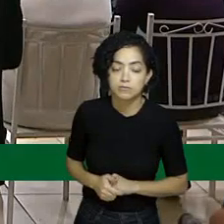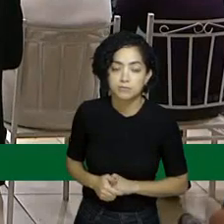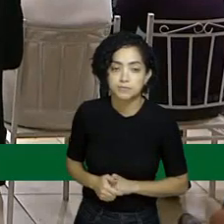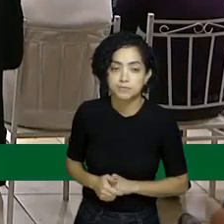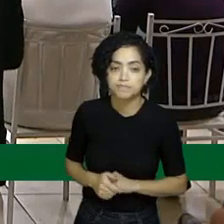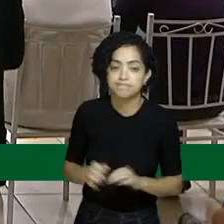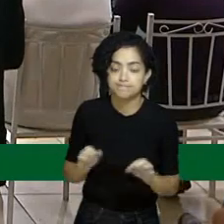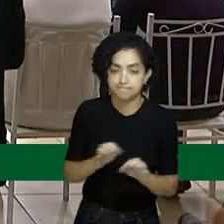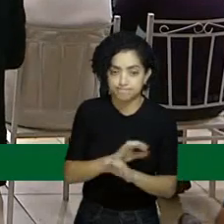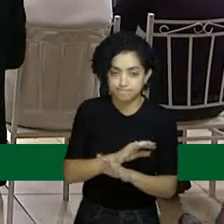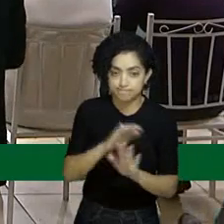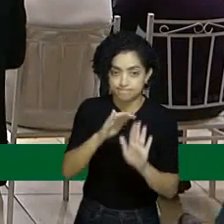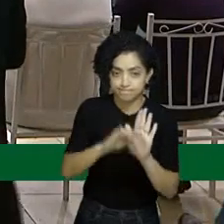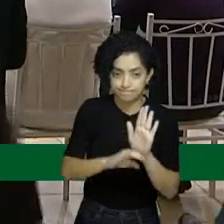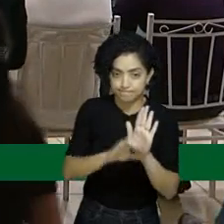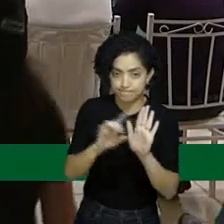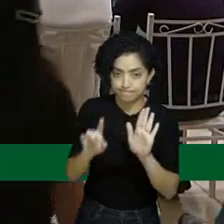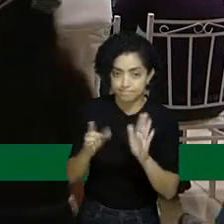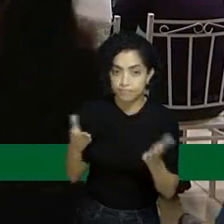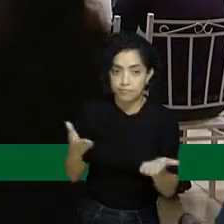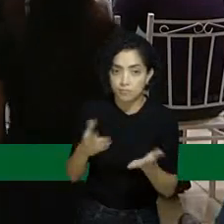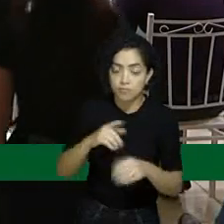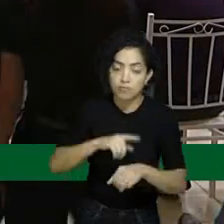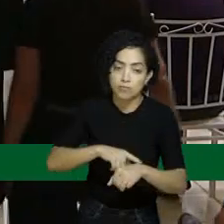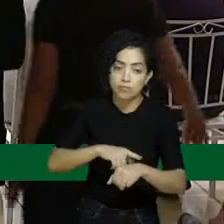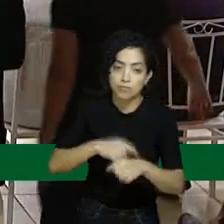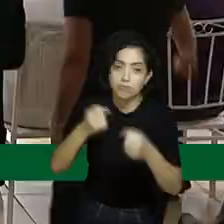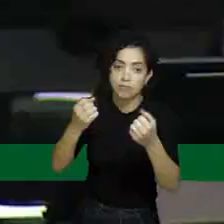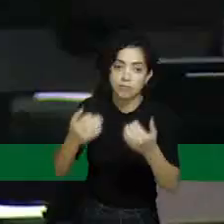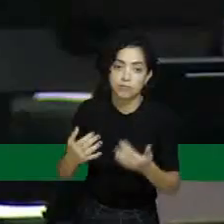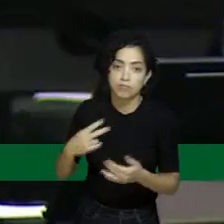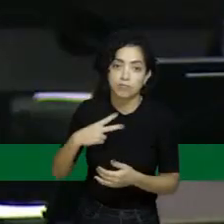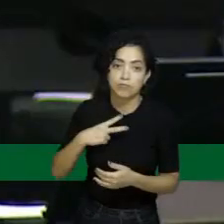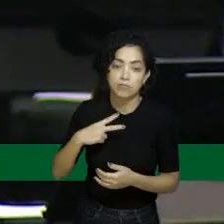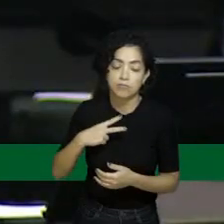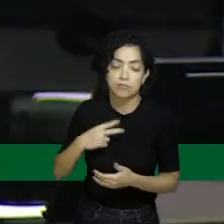Fim da ordem do dia. Passamos às explicações pessoais pelo tempo de até 10